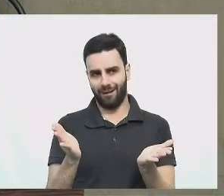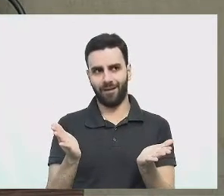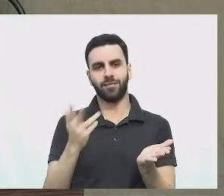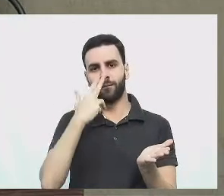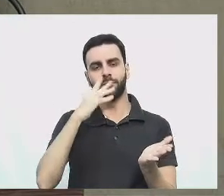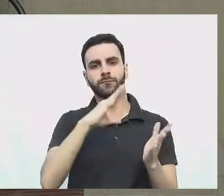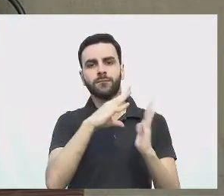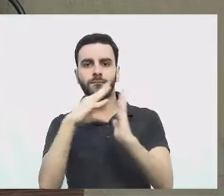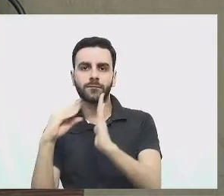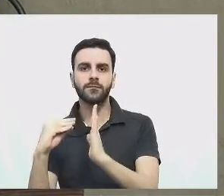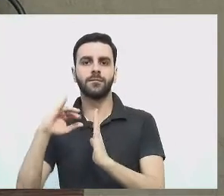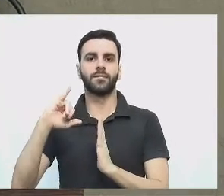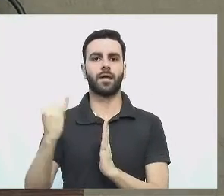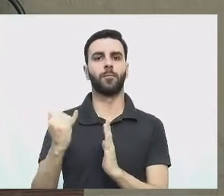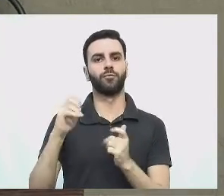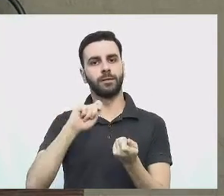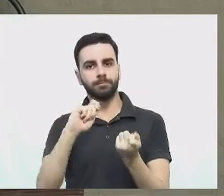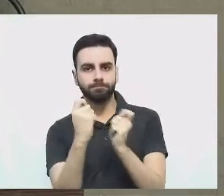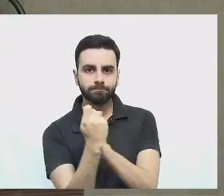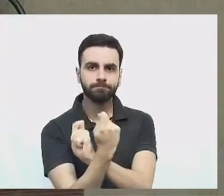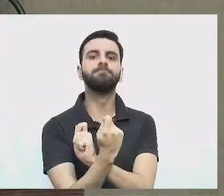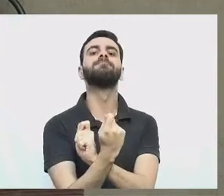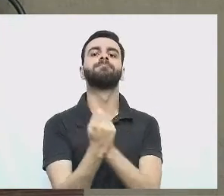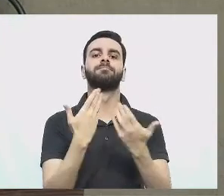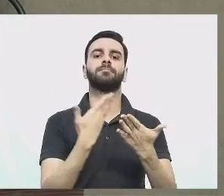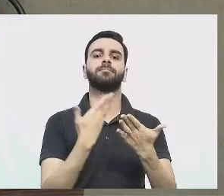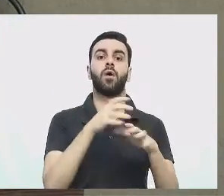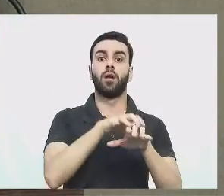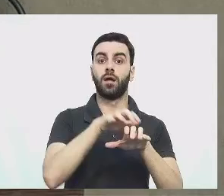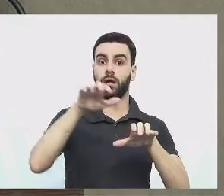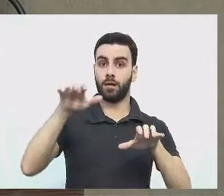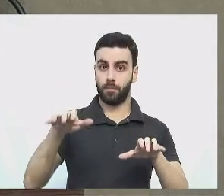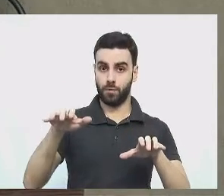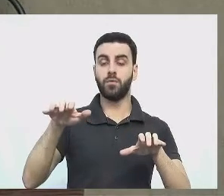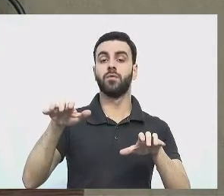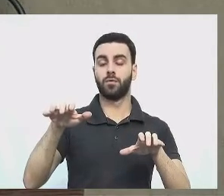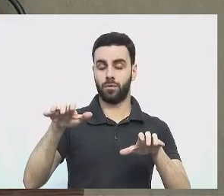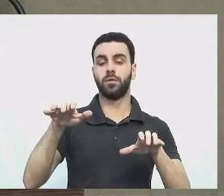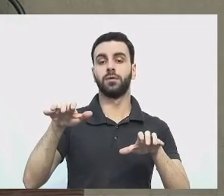nós aplicamos as aulas remotas